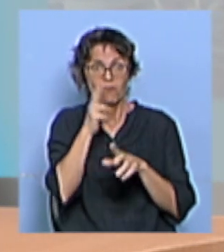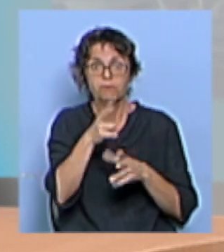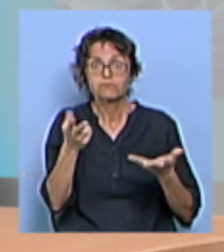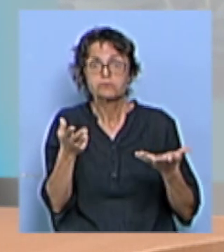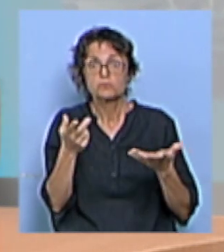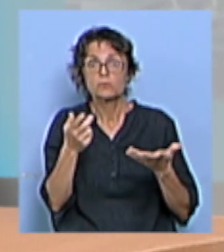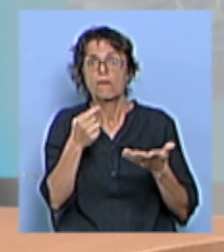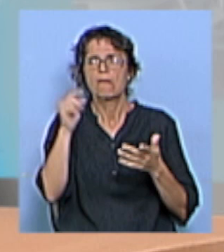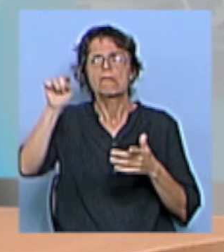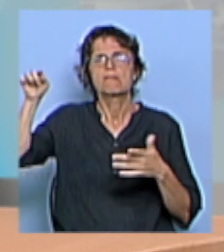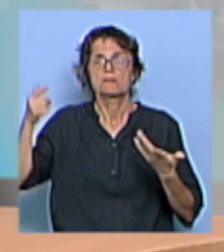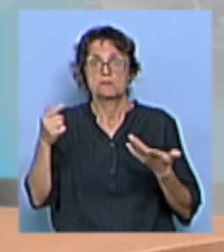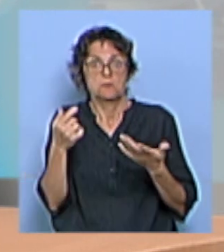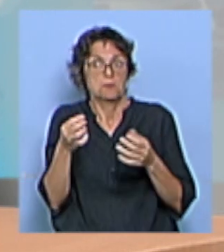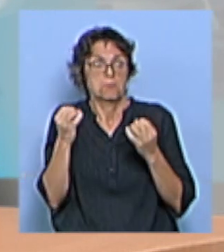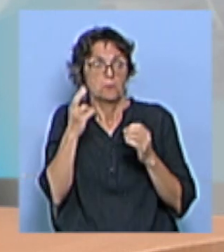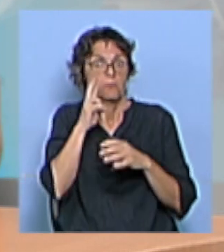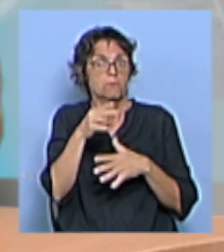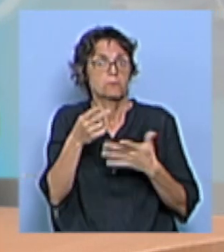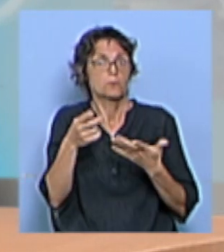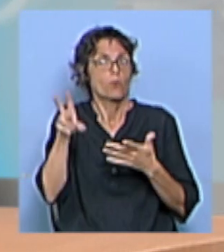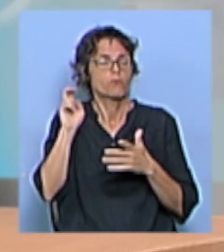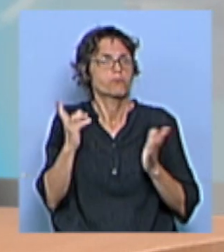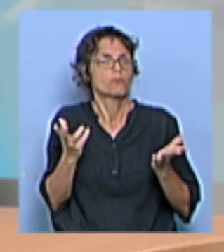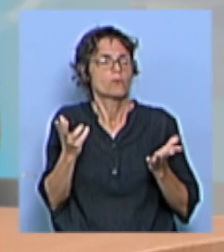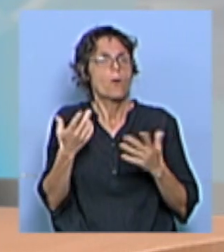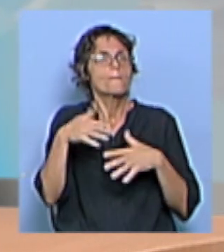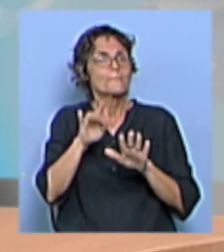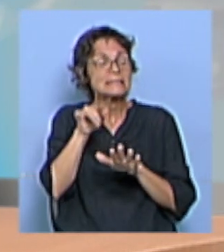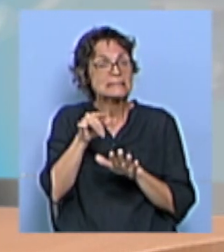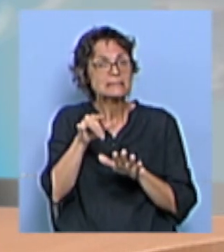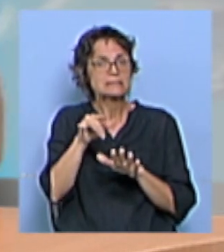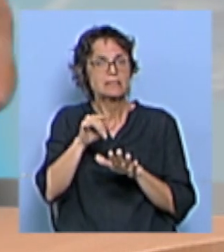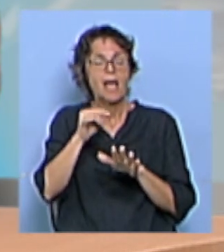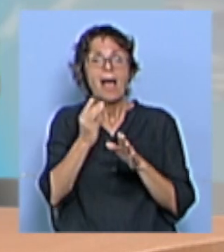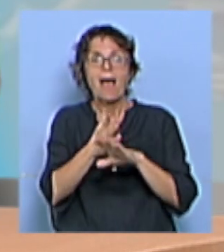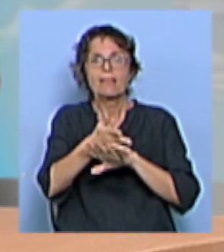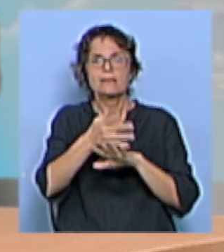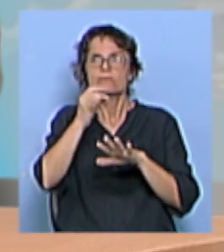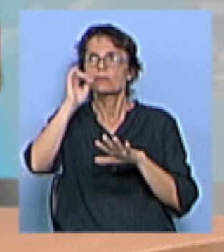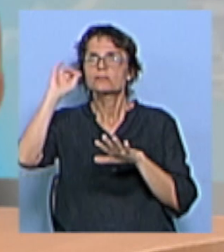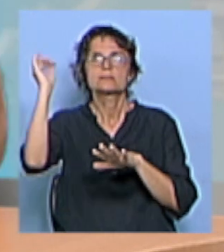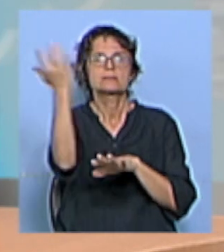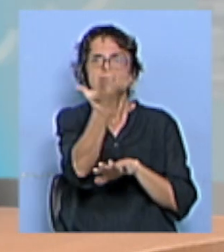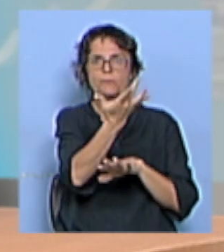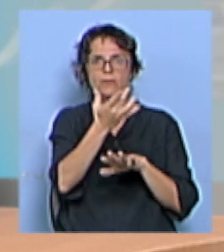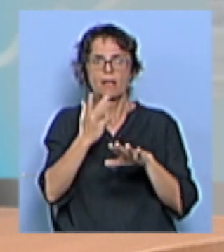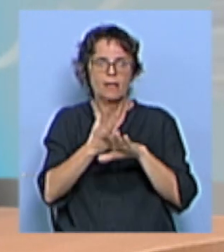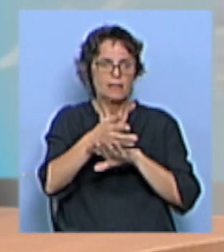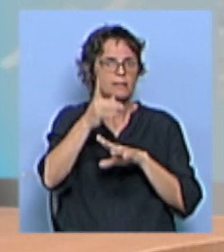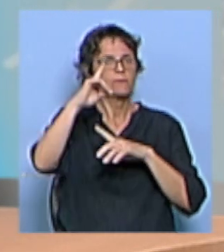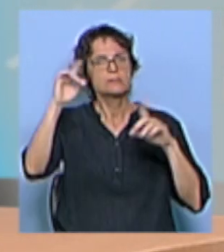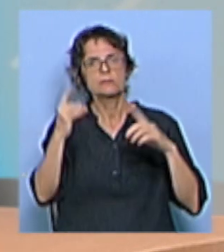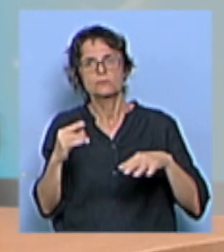só porque Ele é o Filho de Deus, dizemos nós, mas porque Ele é a maneira de Deus ser entre nós. A Deus a gente não o vê, mas ao olhar